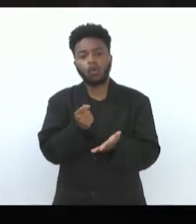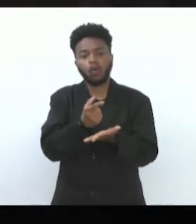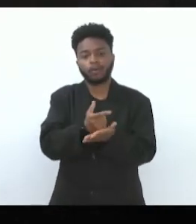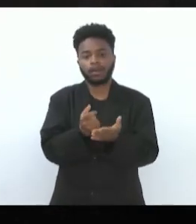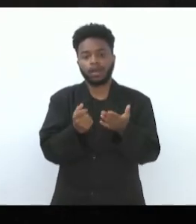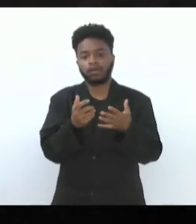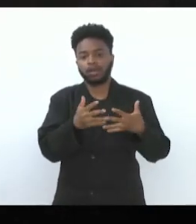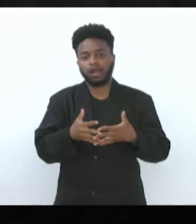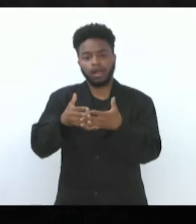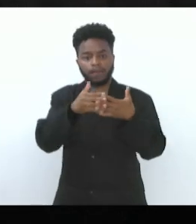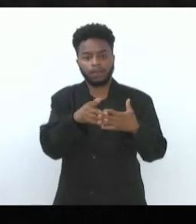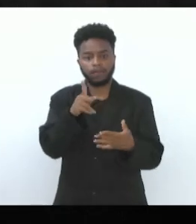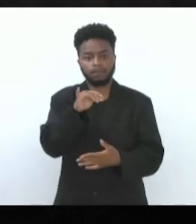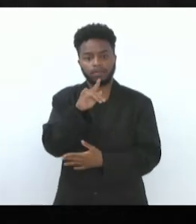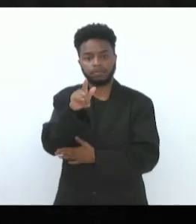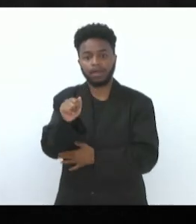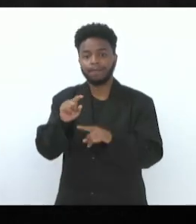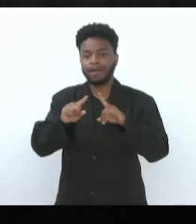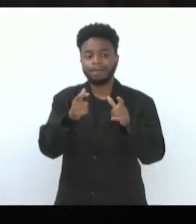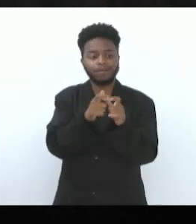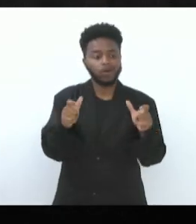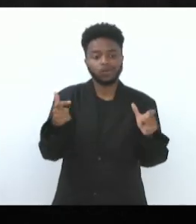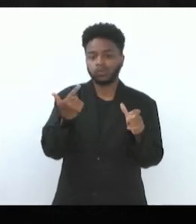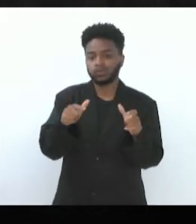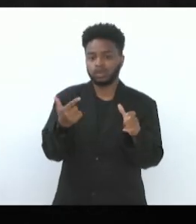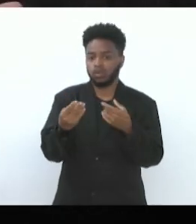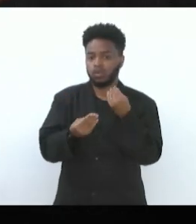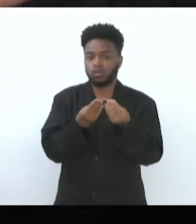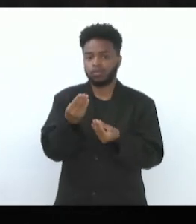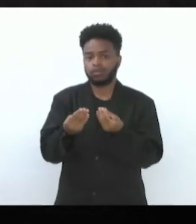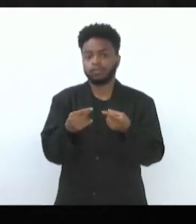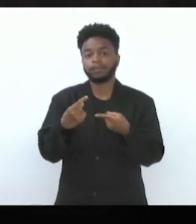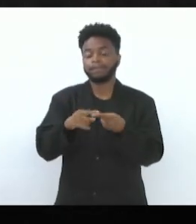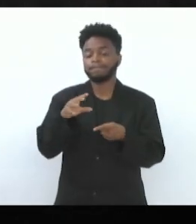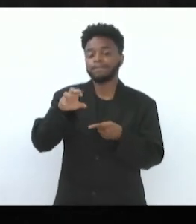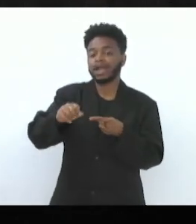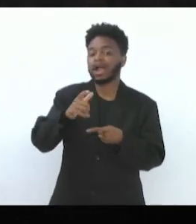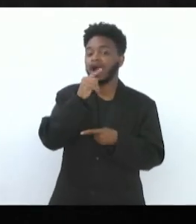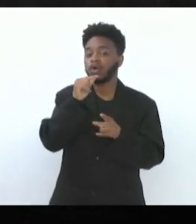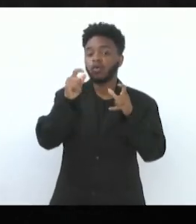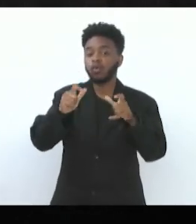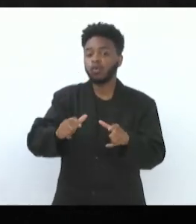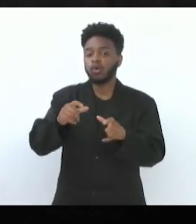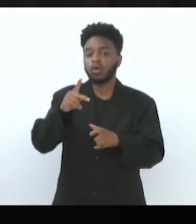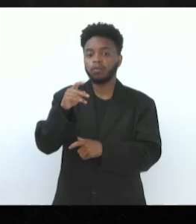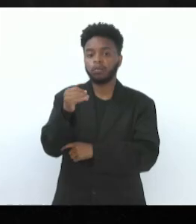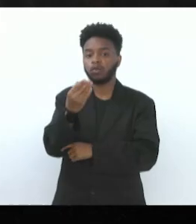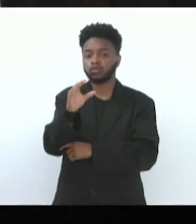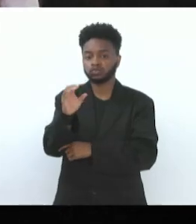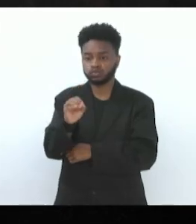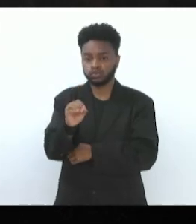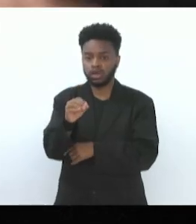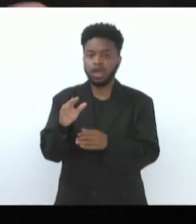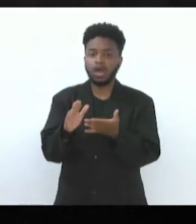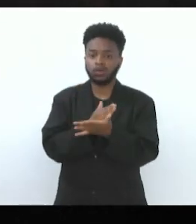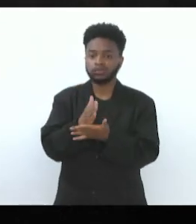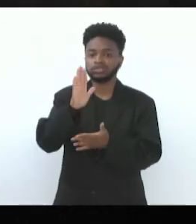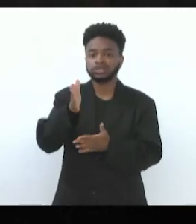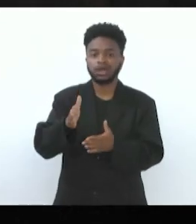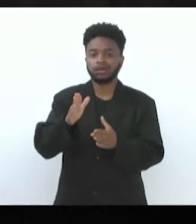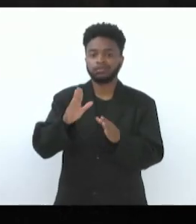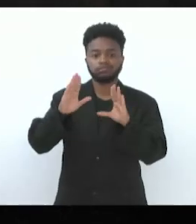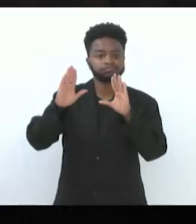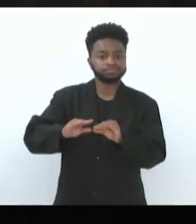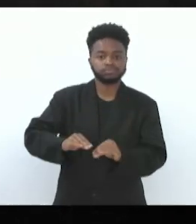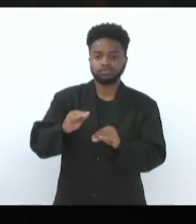mas a maior parte da população não tem carro-pipa. Submetem a pegar água de poços artesanais, muitos aqui já estão até